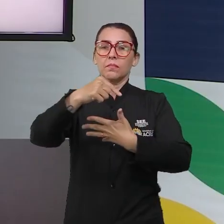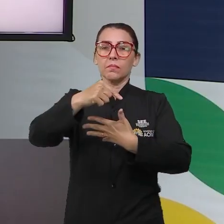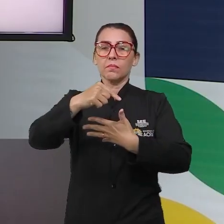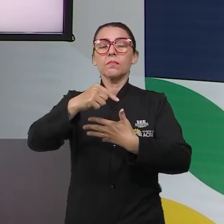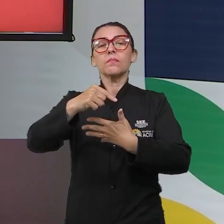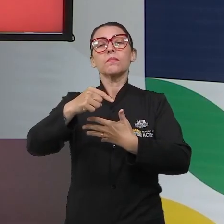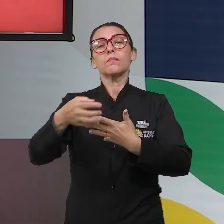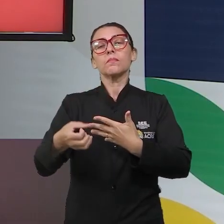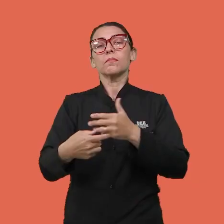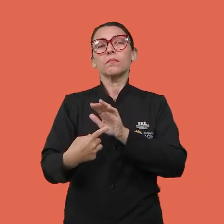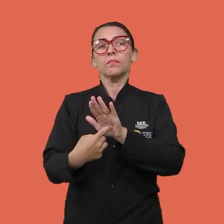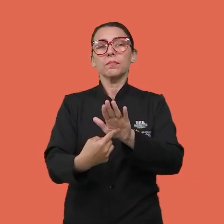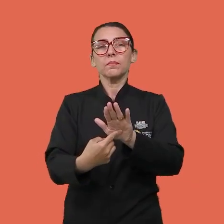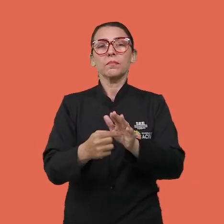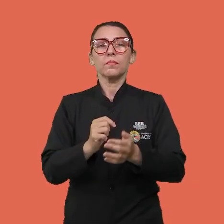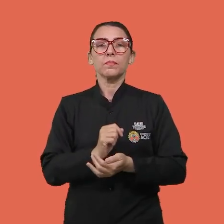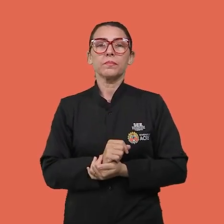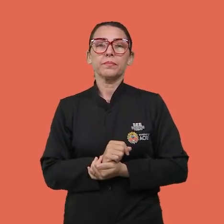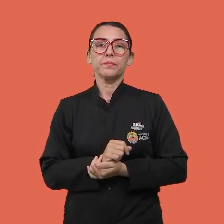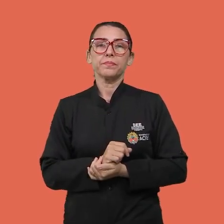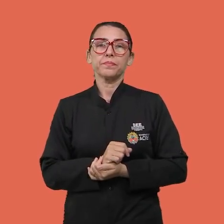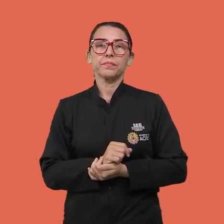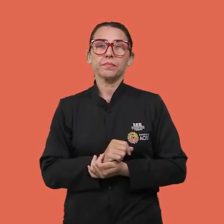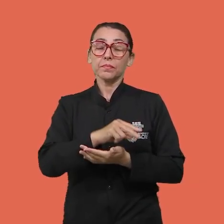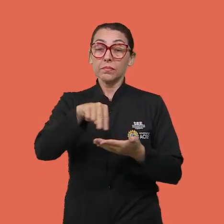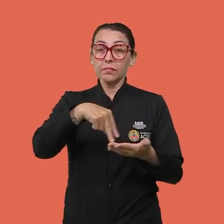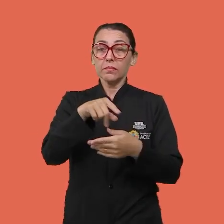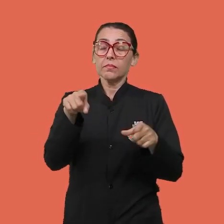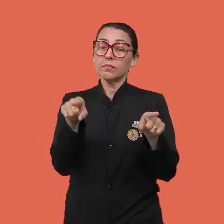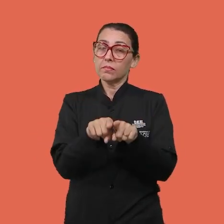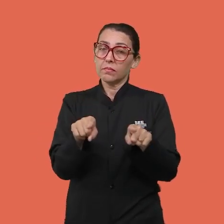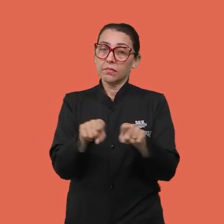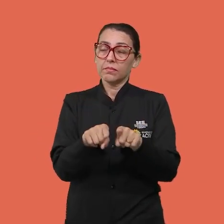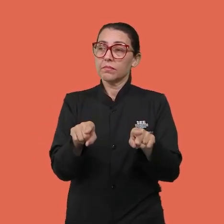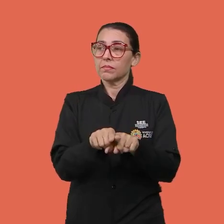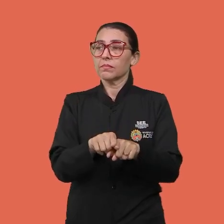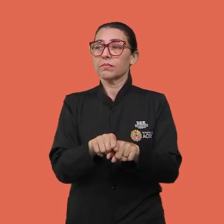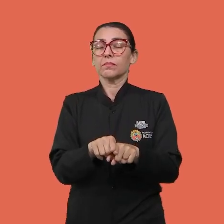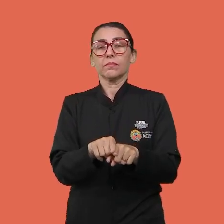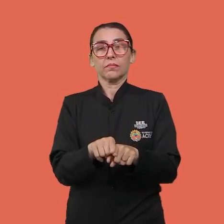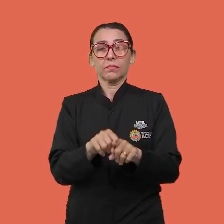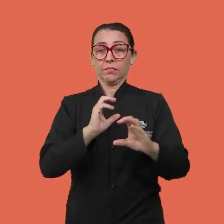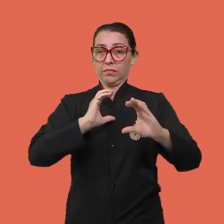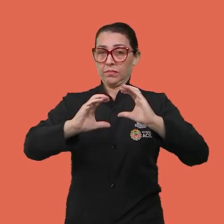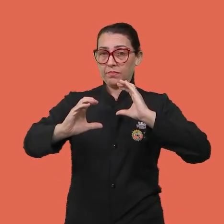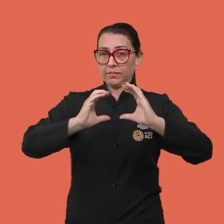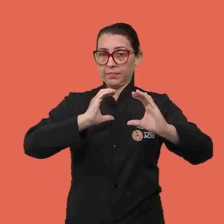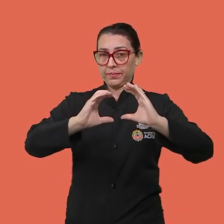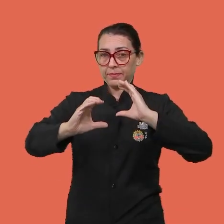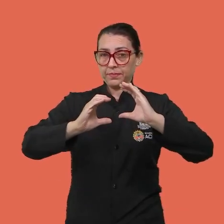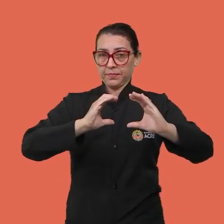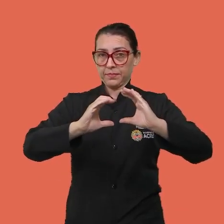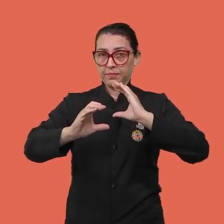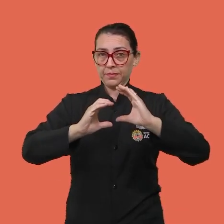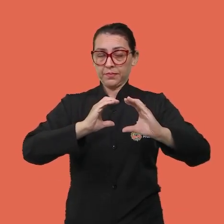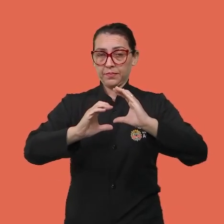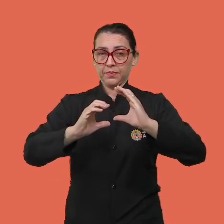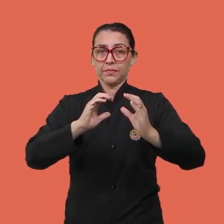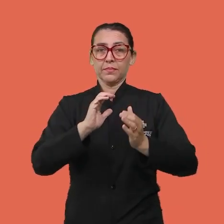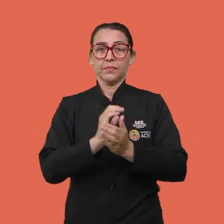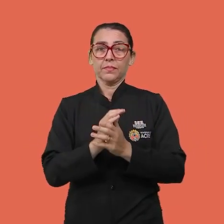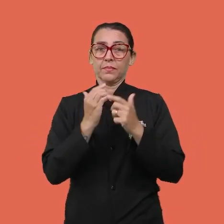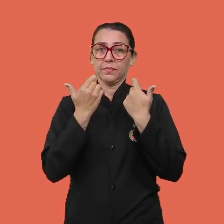apresentações. A dança ela também é uma forma de comunicação. Ela é